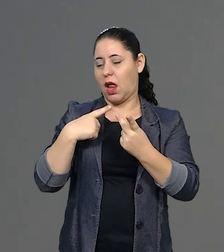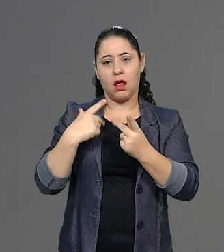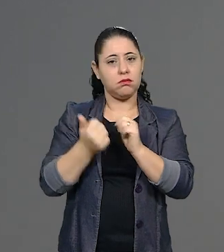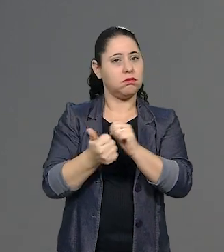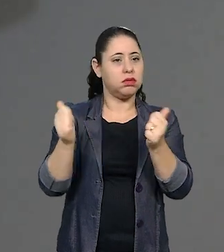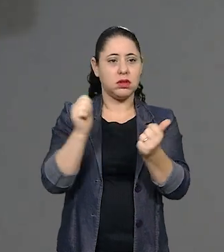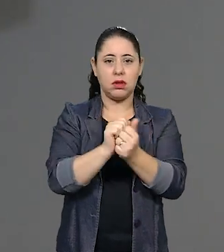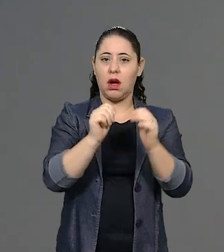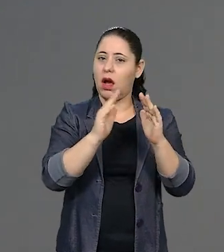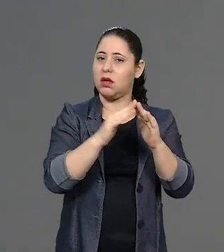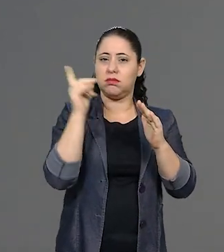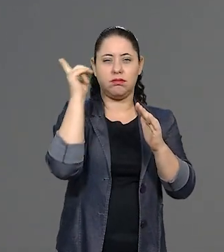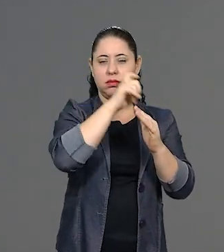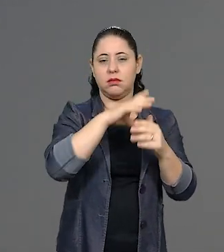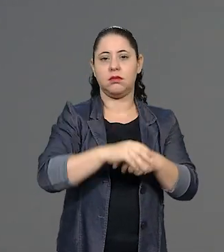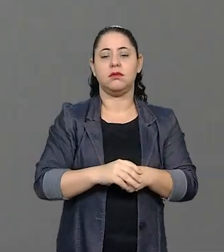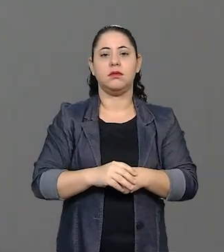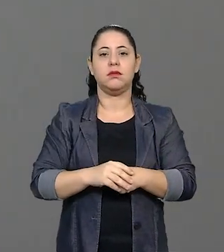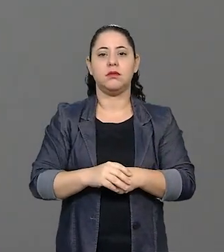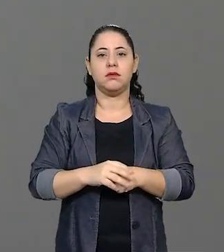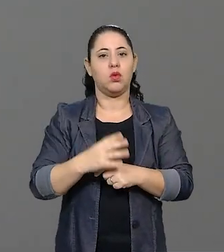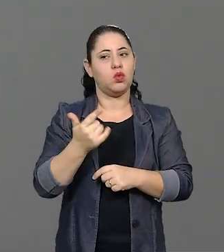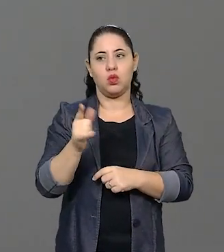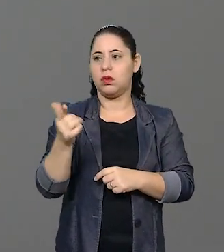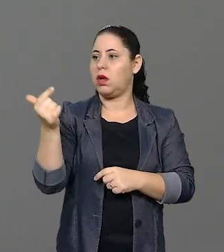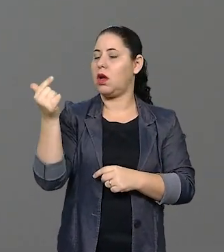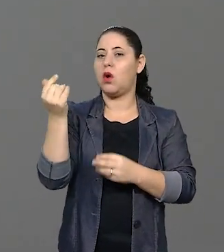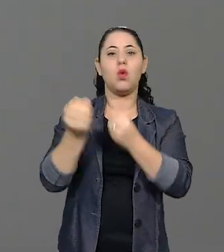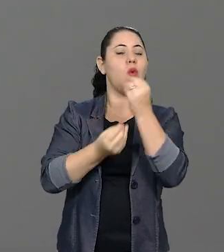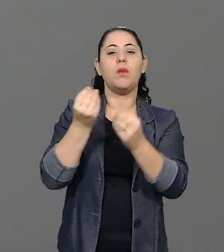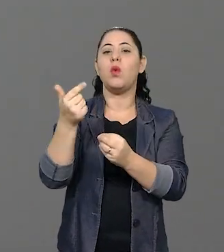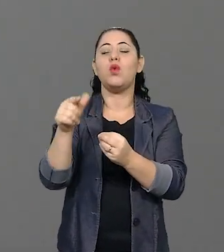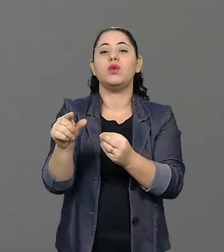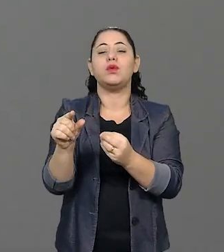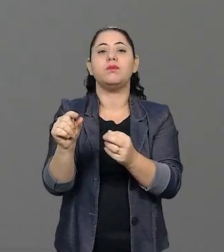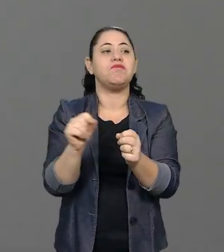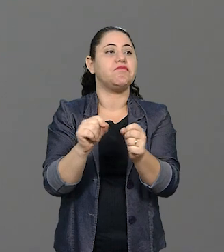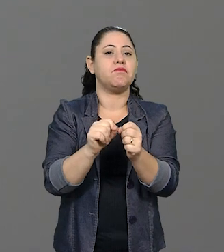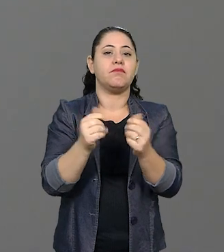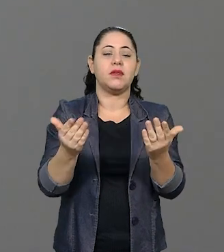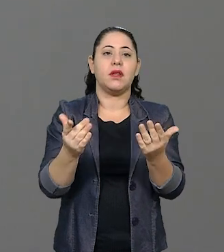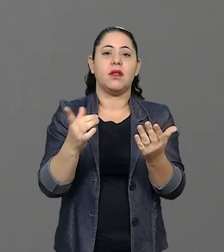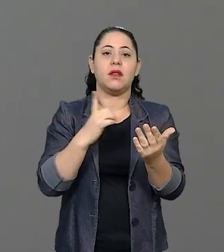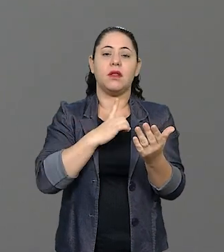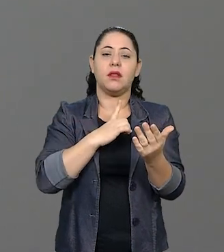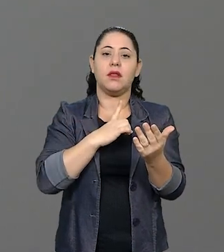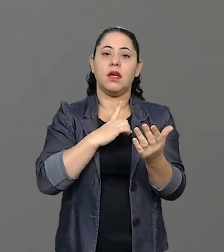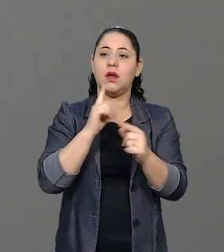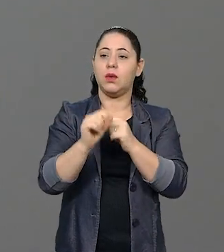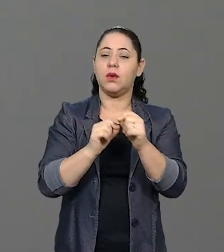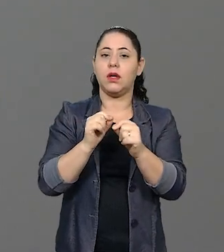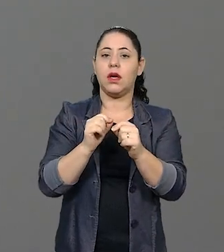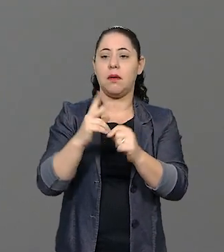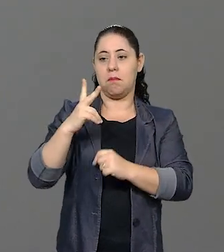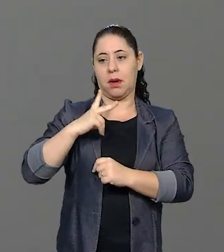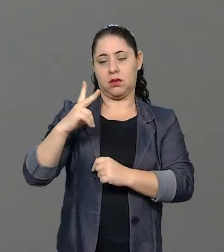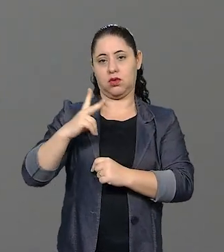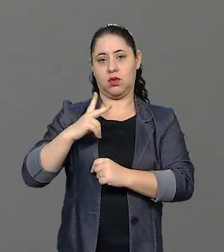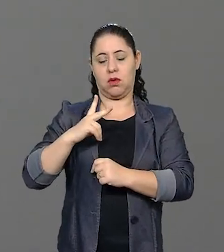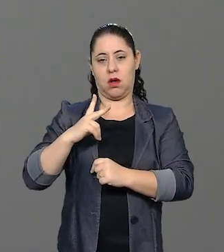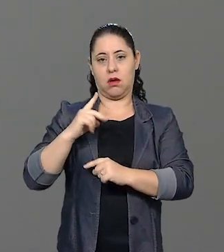a realidade é bem diferente. Vitor desabafa. Sem o espaço, a adaptação em casa seria desafiadora.